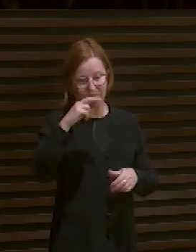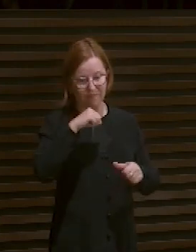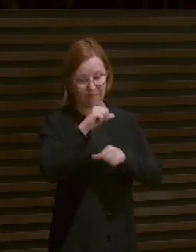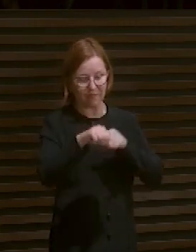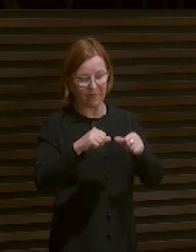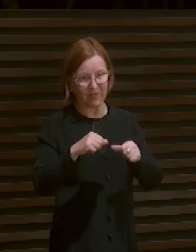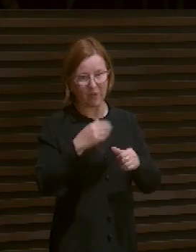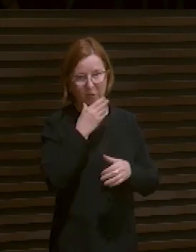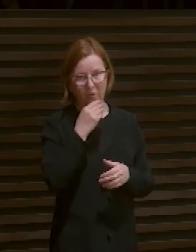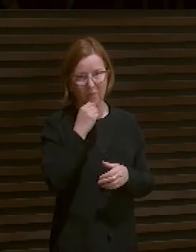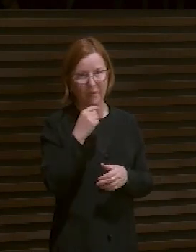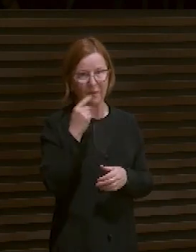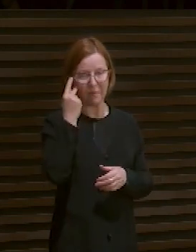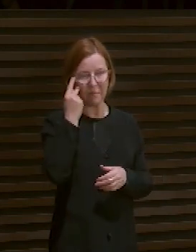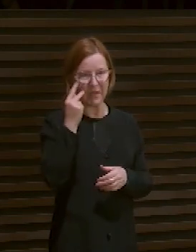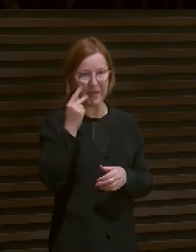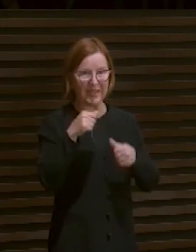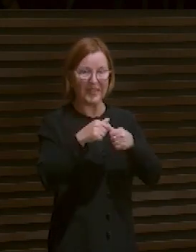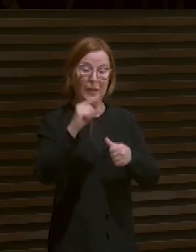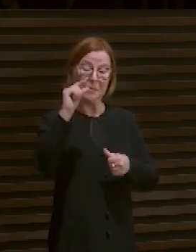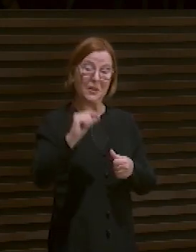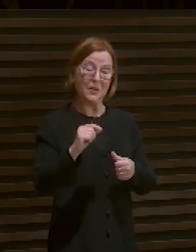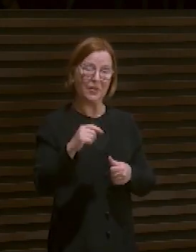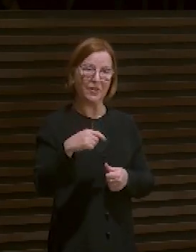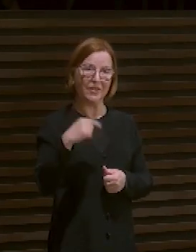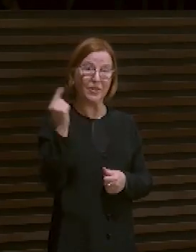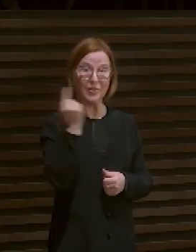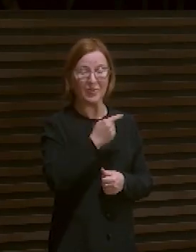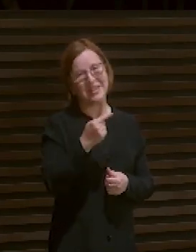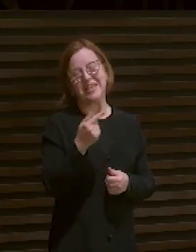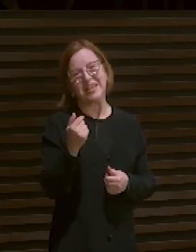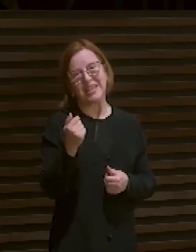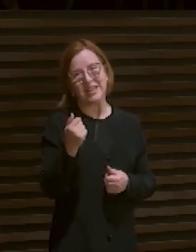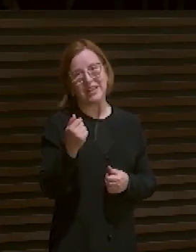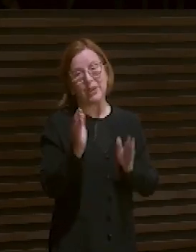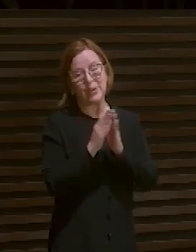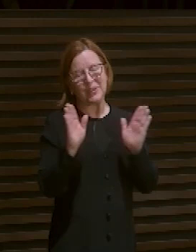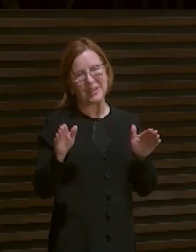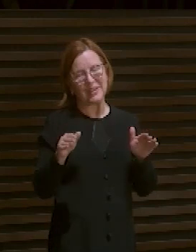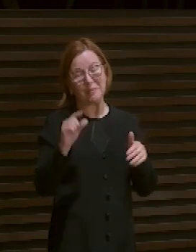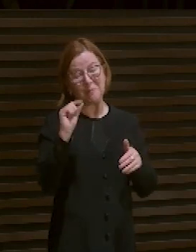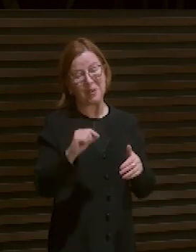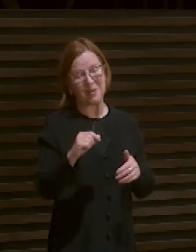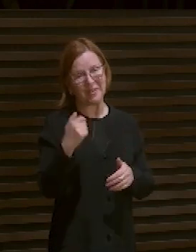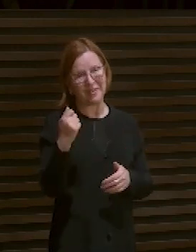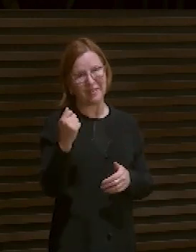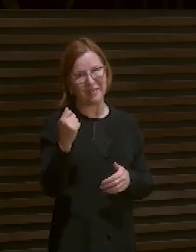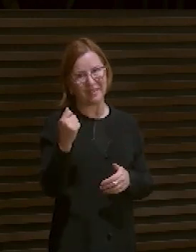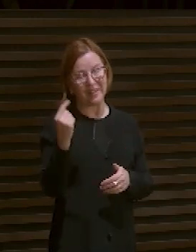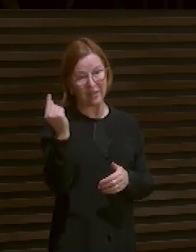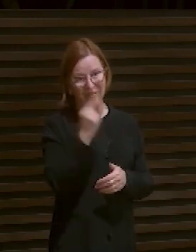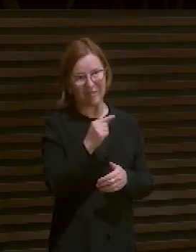foi para estar menor do que os anjos, e sendo menor do que os anjos, vencesse